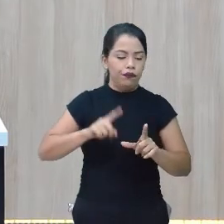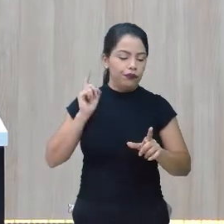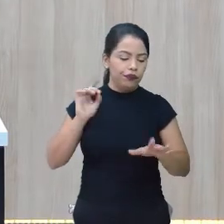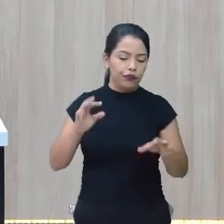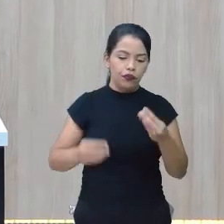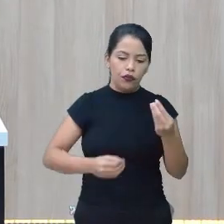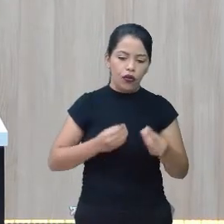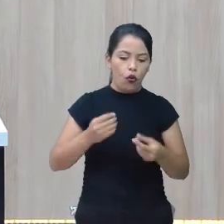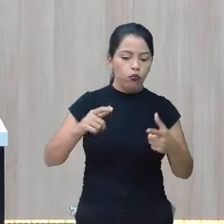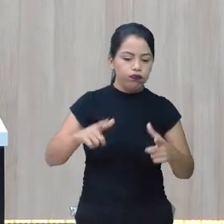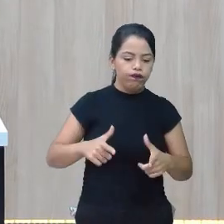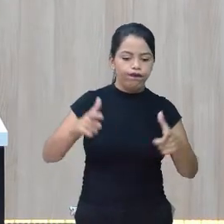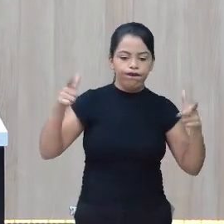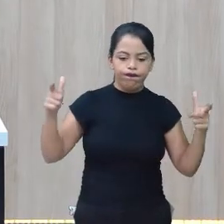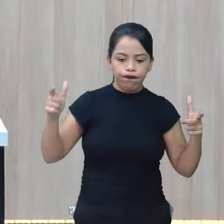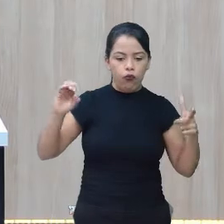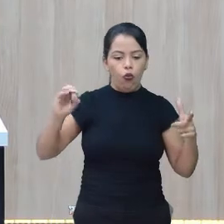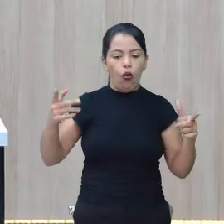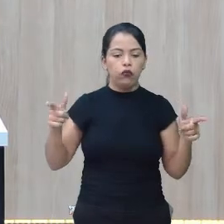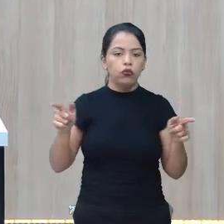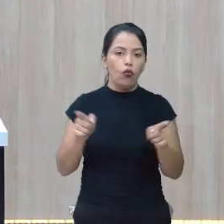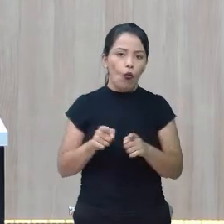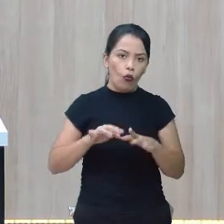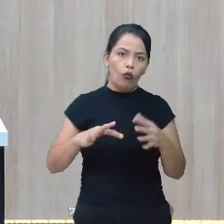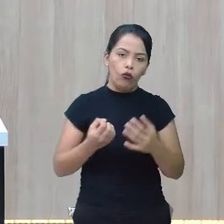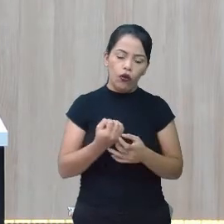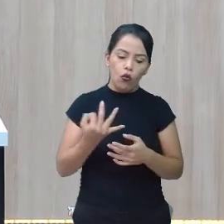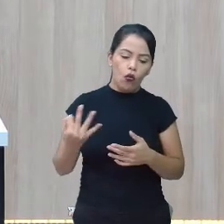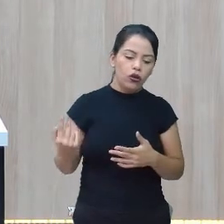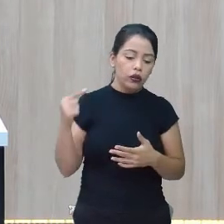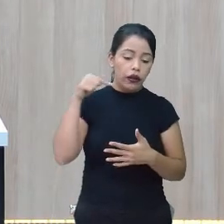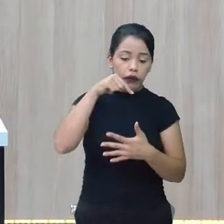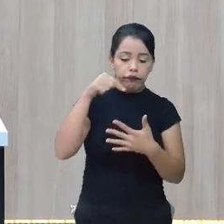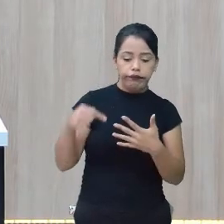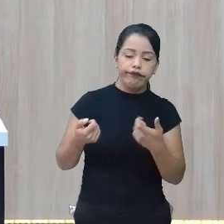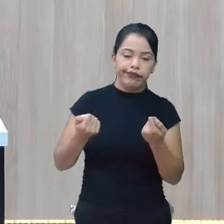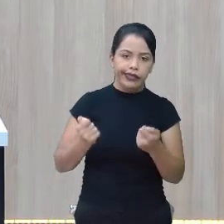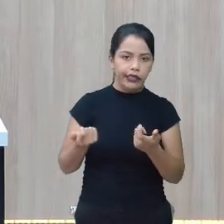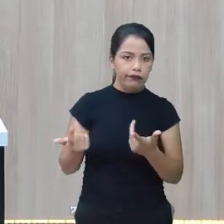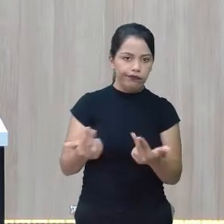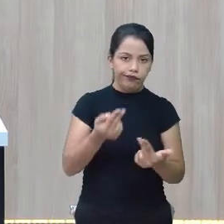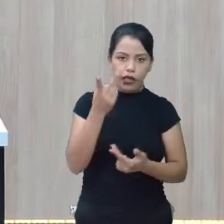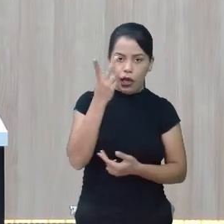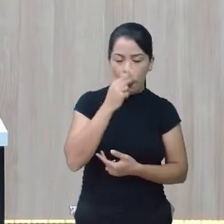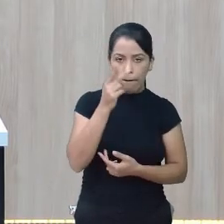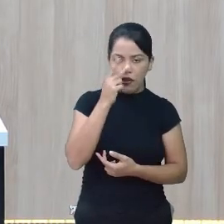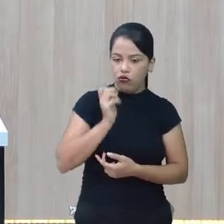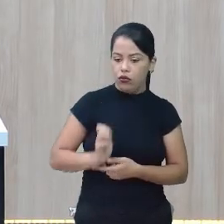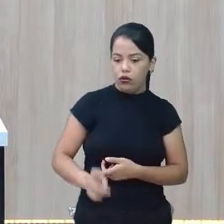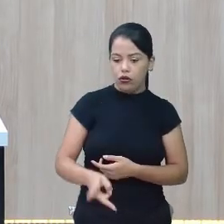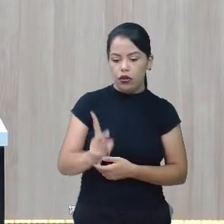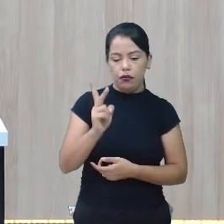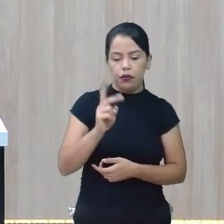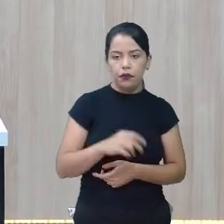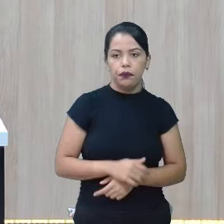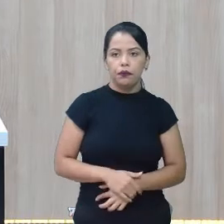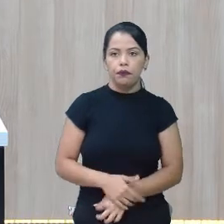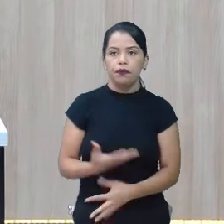seja grande ou pequeno, a quantidade desses elementos vai ter que ser a mesma, tá bom? Então, vamos